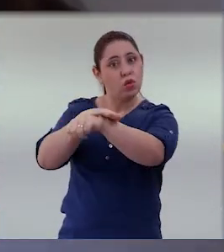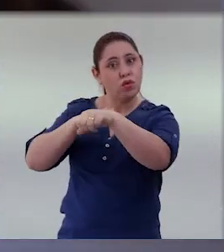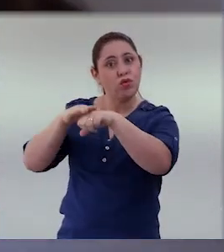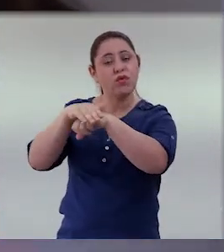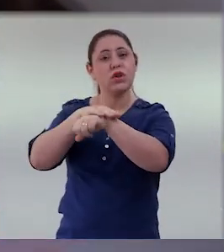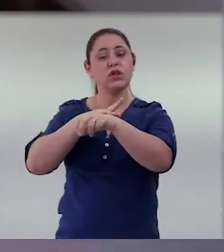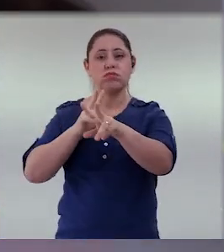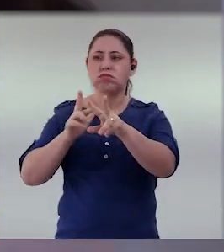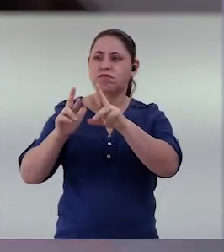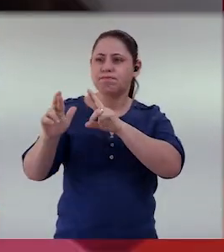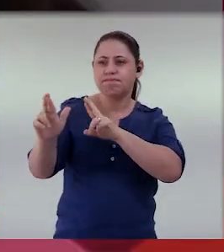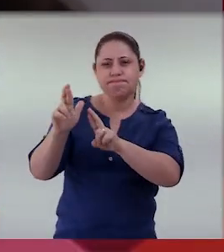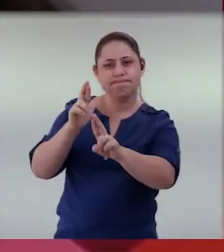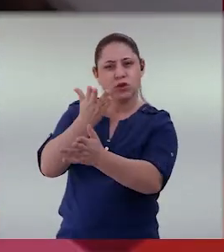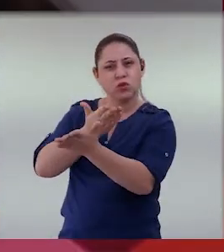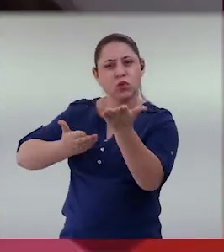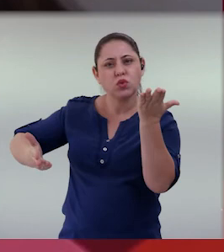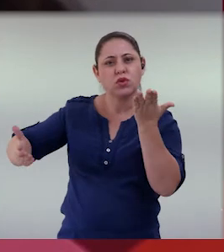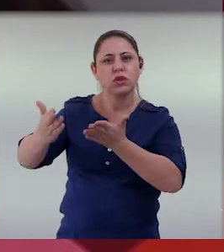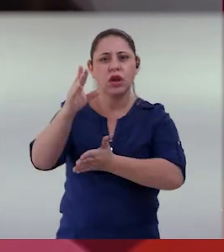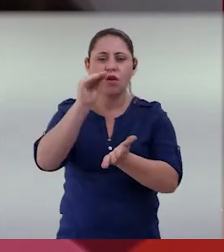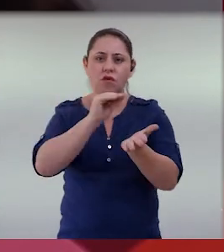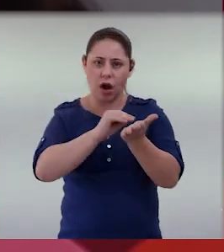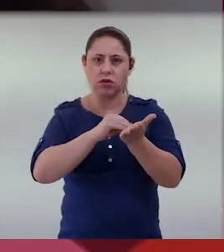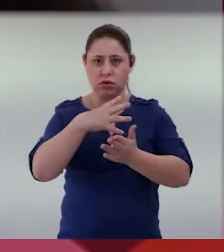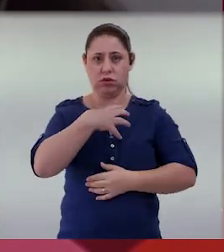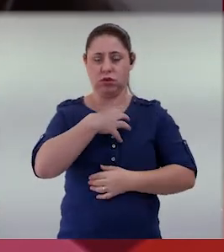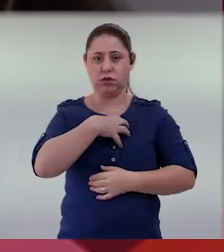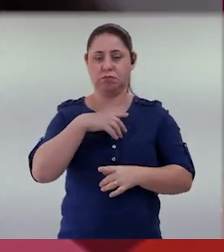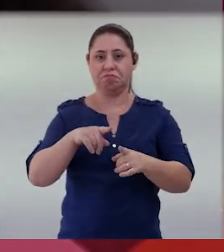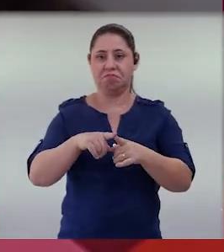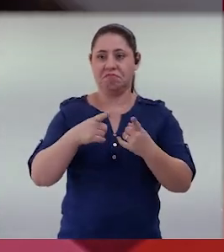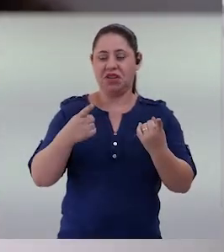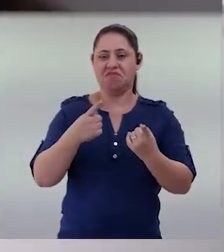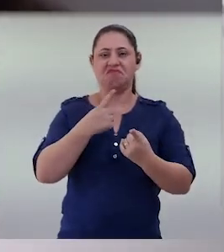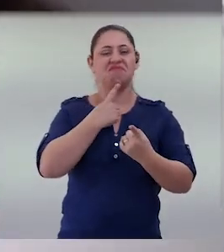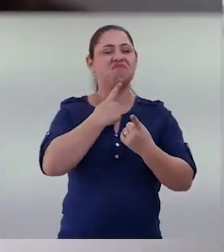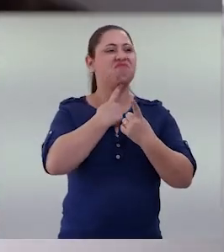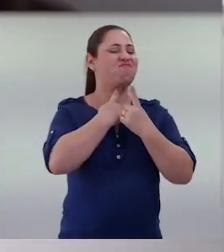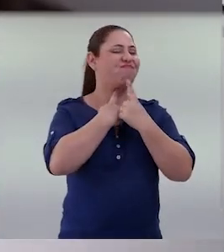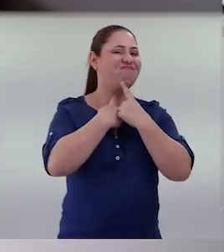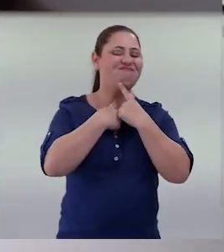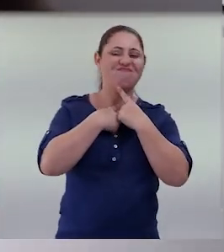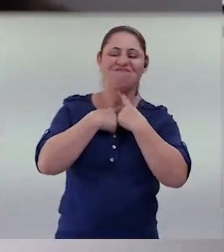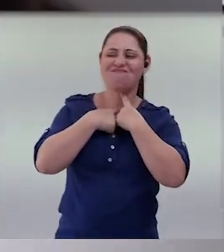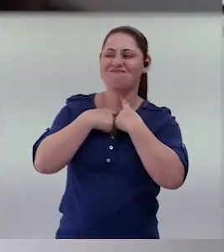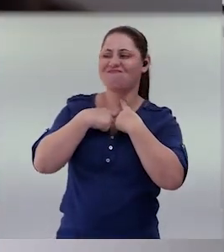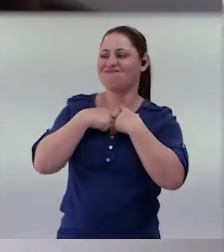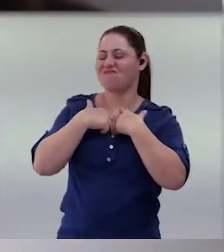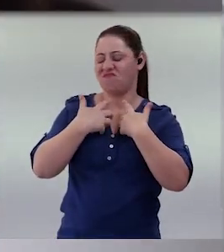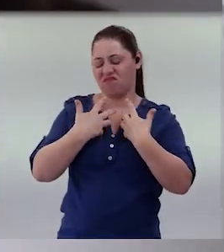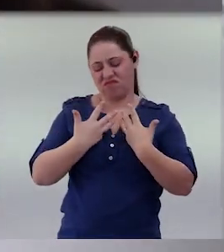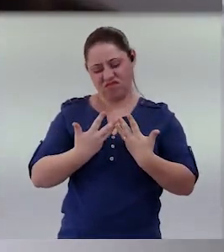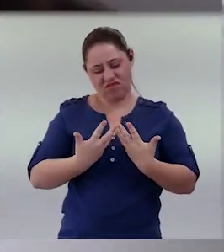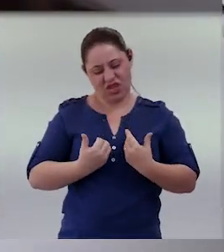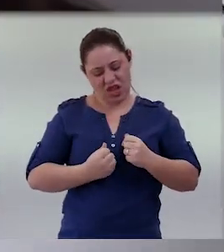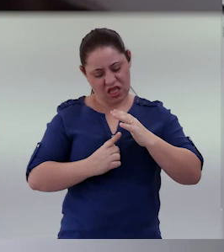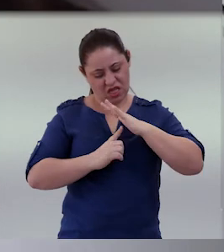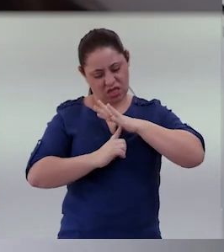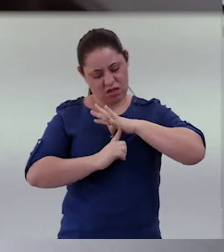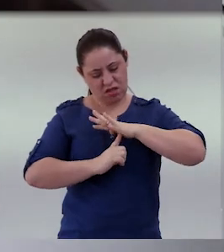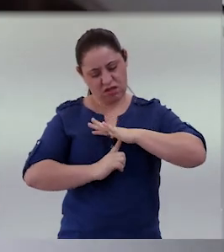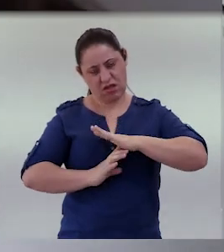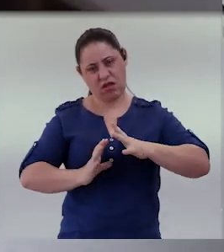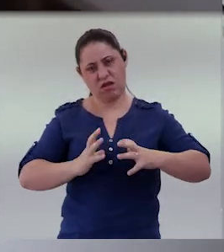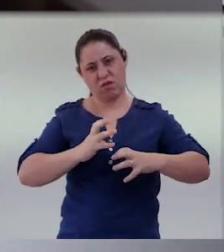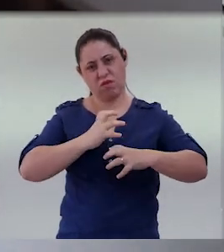pessoa até quer conversar, se socializar, sente falta disso, porém ela não tem vontade. Então,